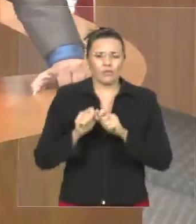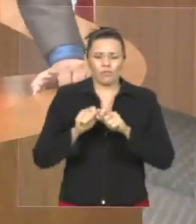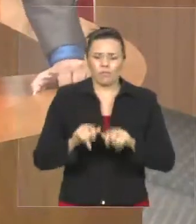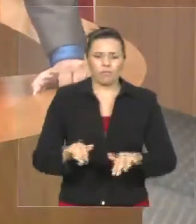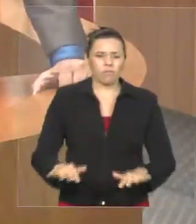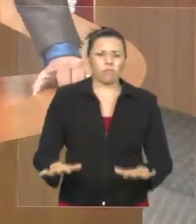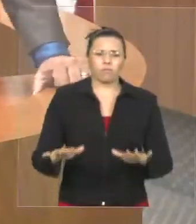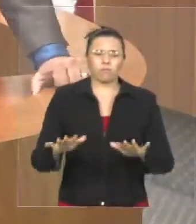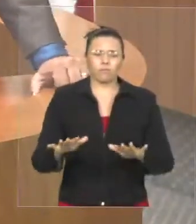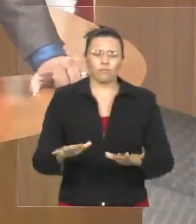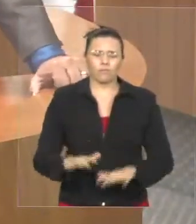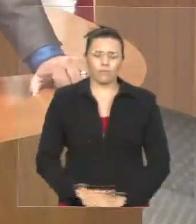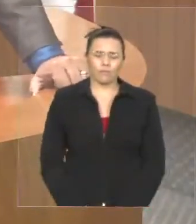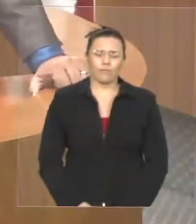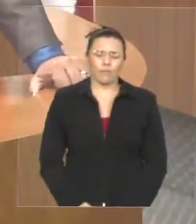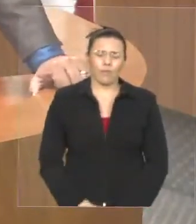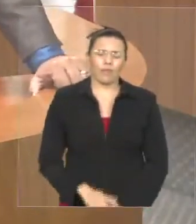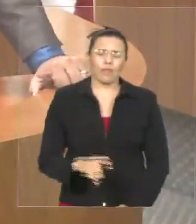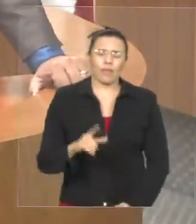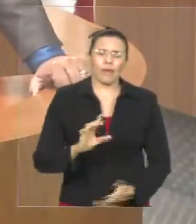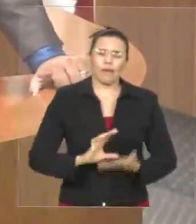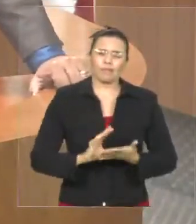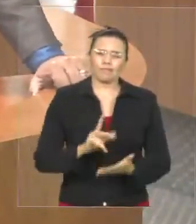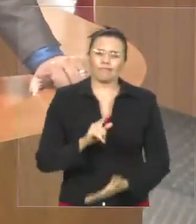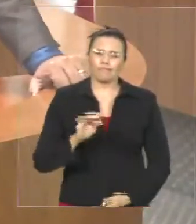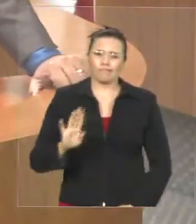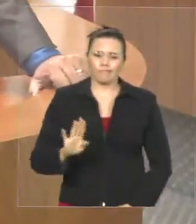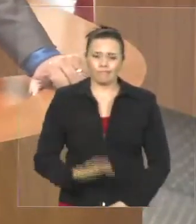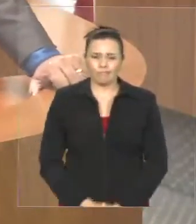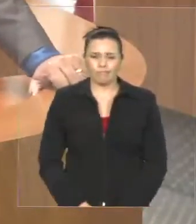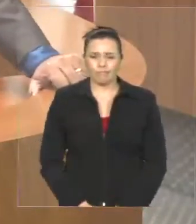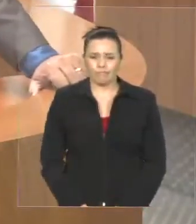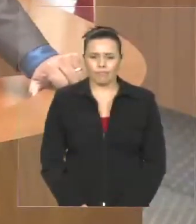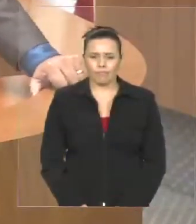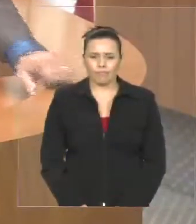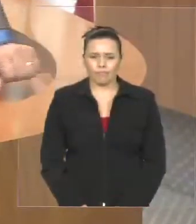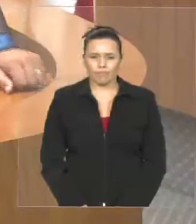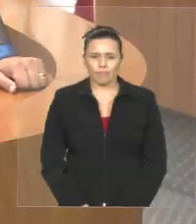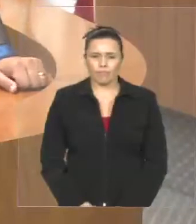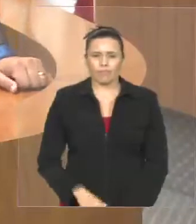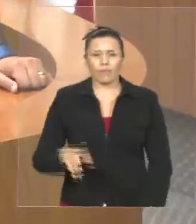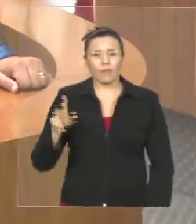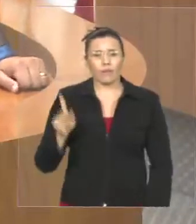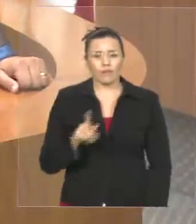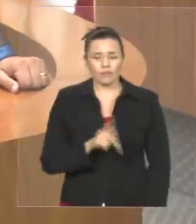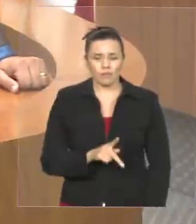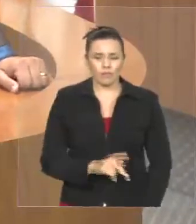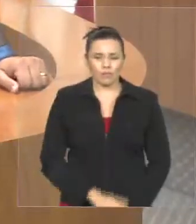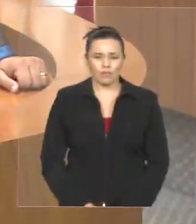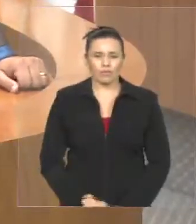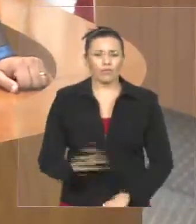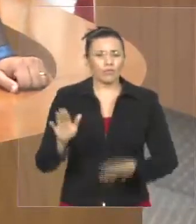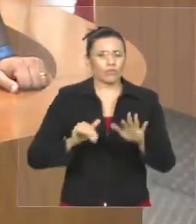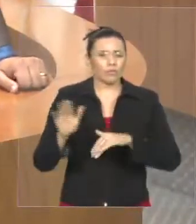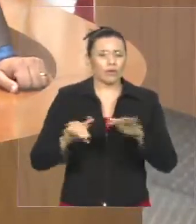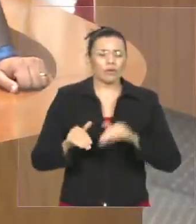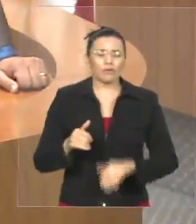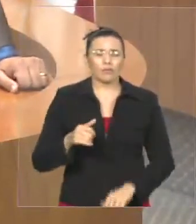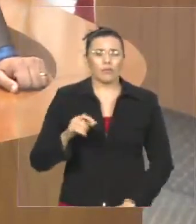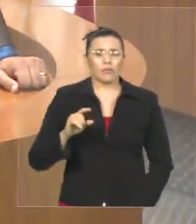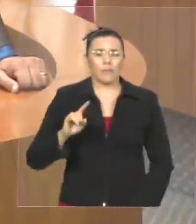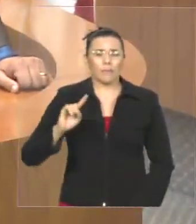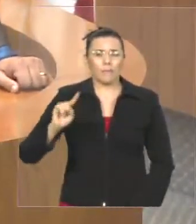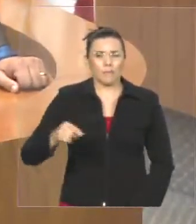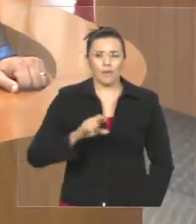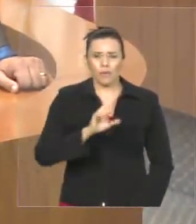exemplo, professores. Só neste ano foram nomeados 1.800 professores com carga horária